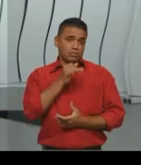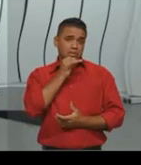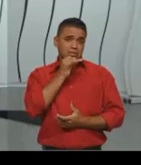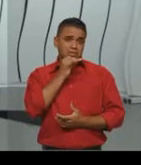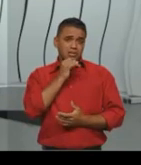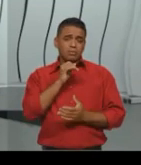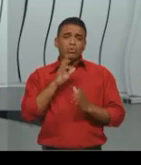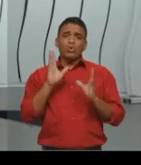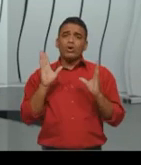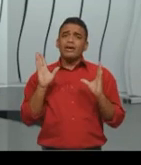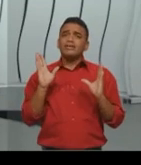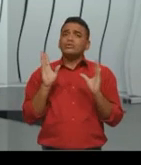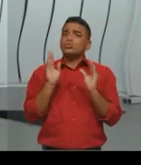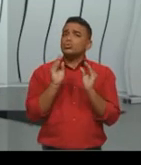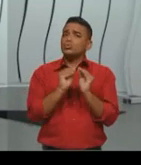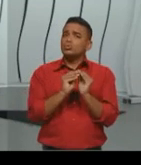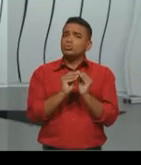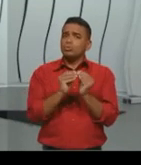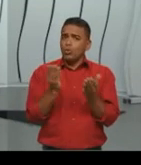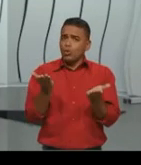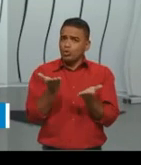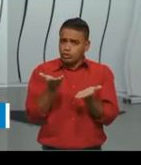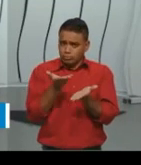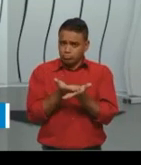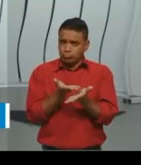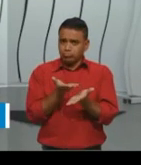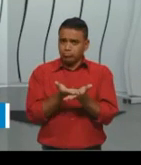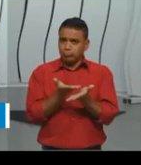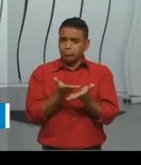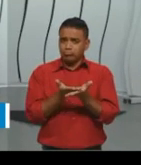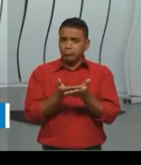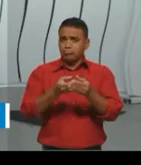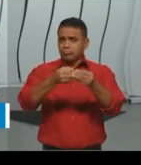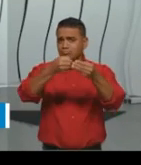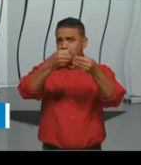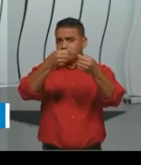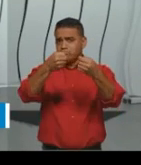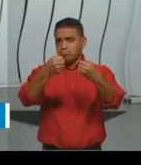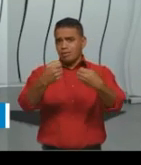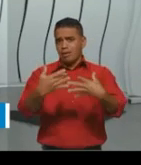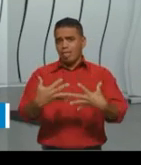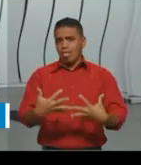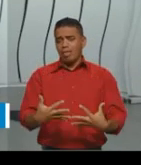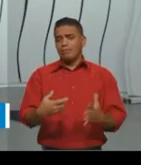é um resumo do que vai ser falado no texto, né?